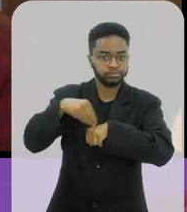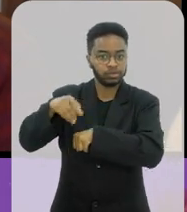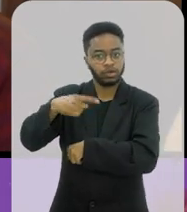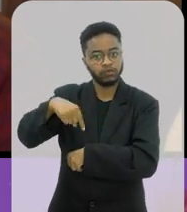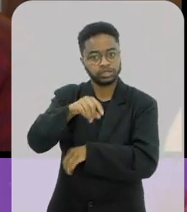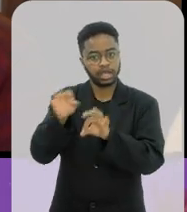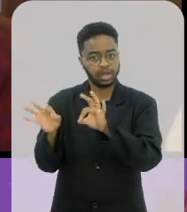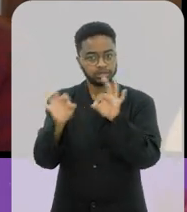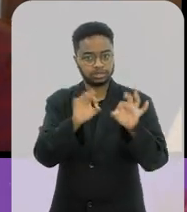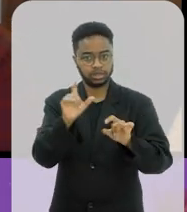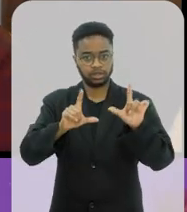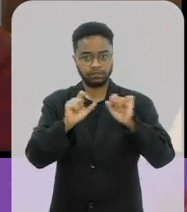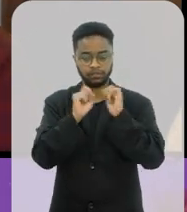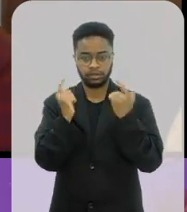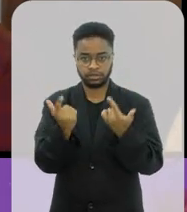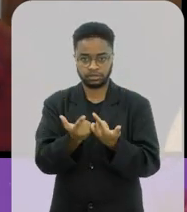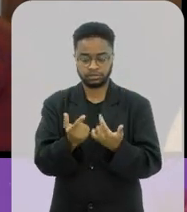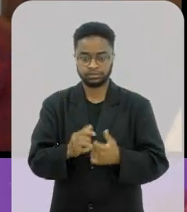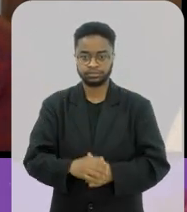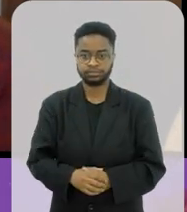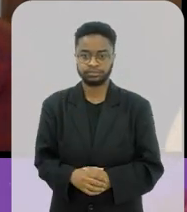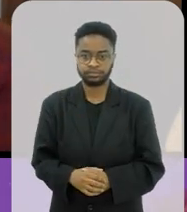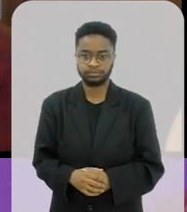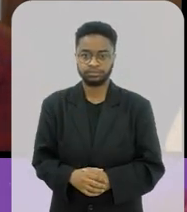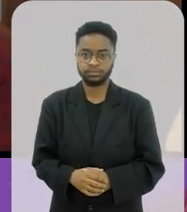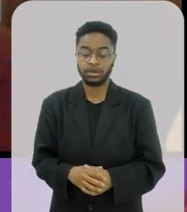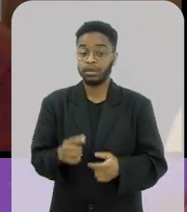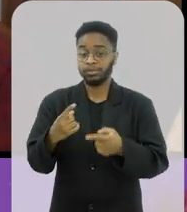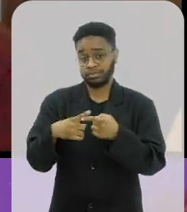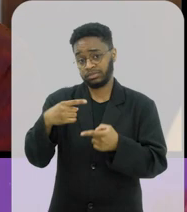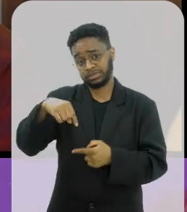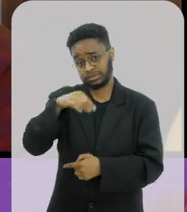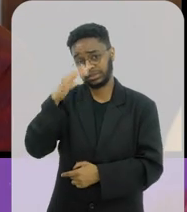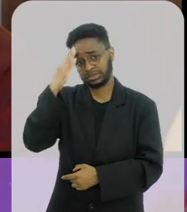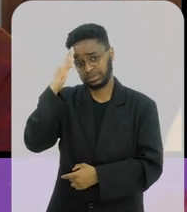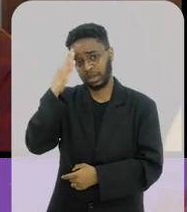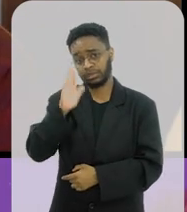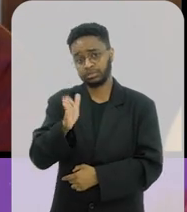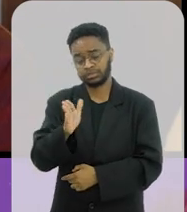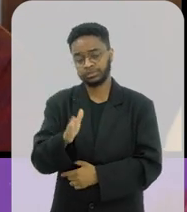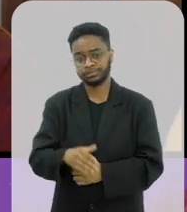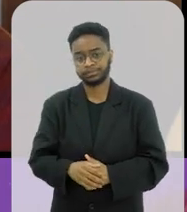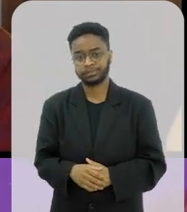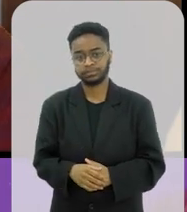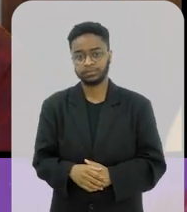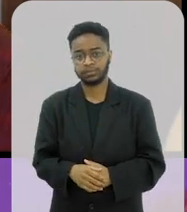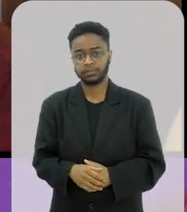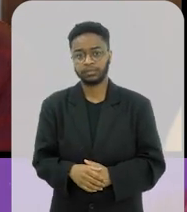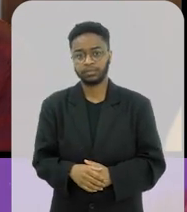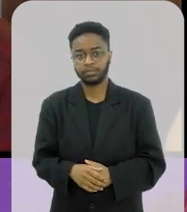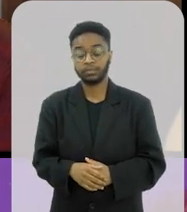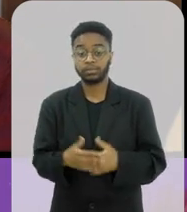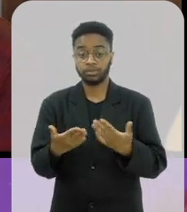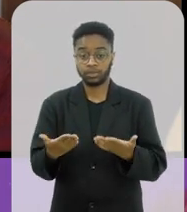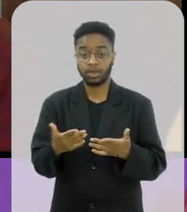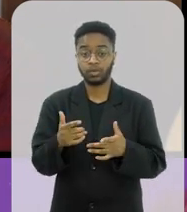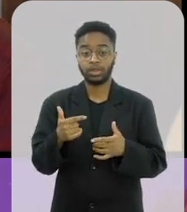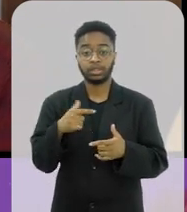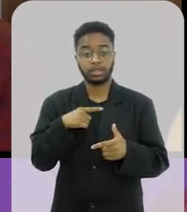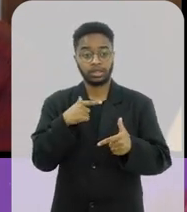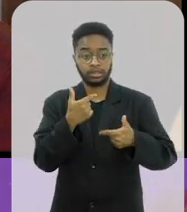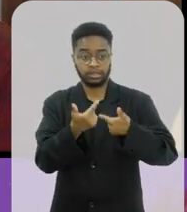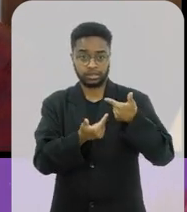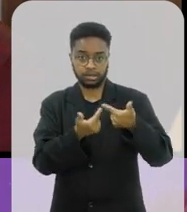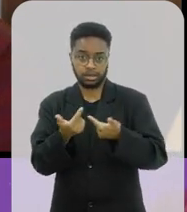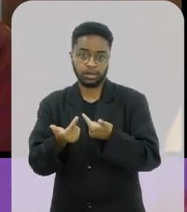para o telespectador da TV Alerj, e você sabe disso, Sérgio, também, do restante de empregos, quando a